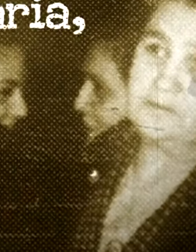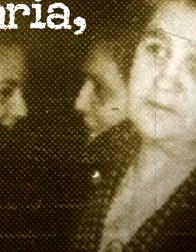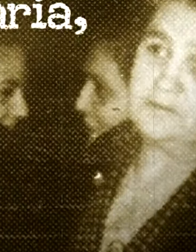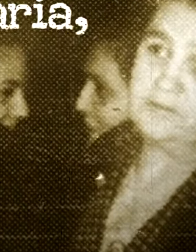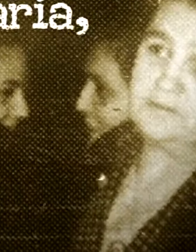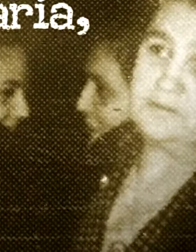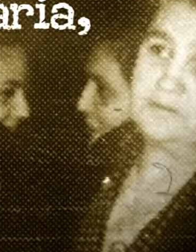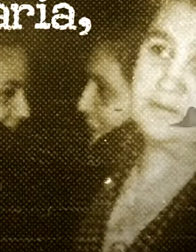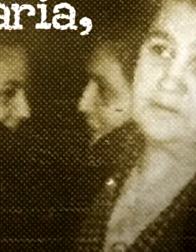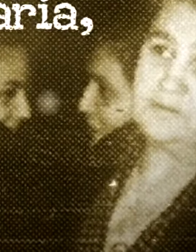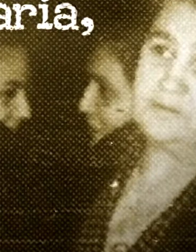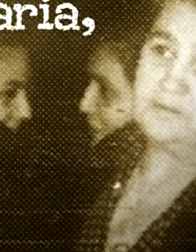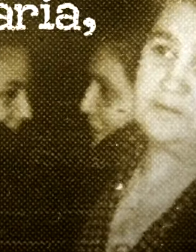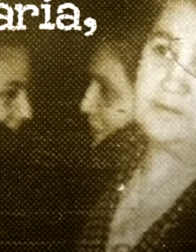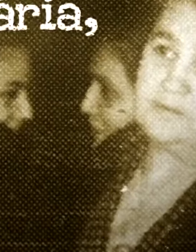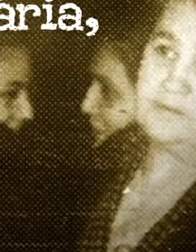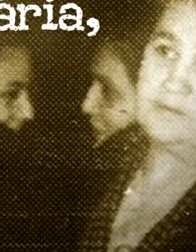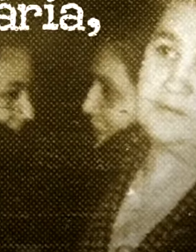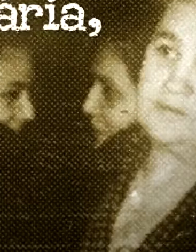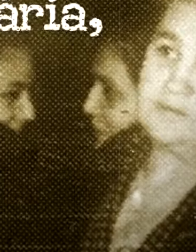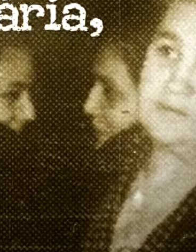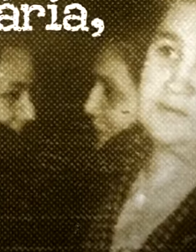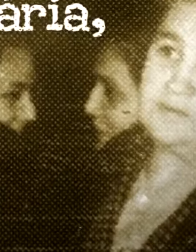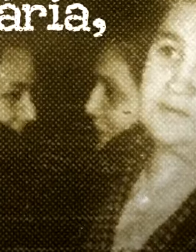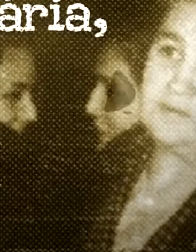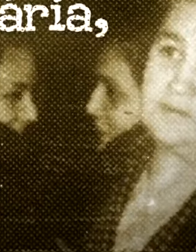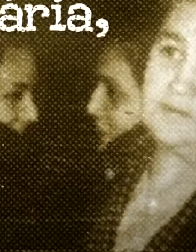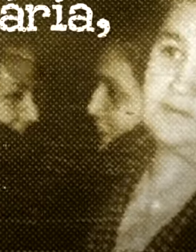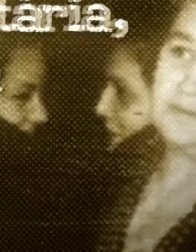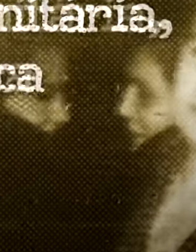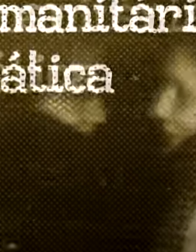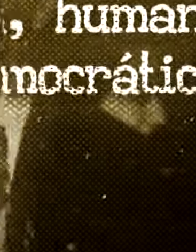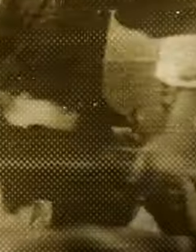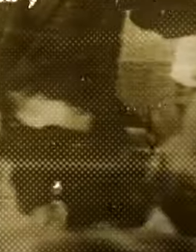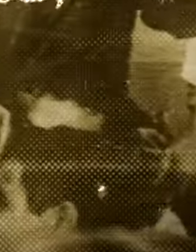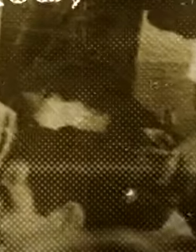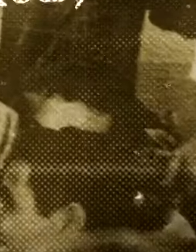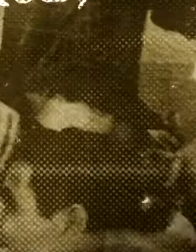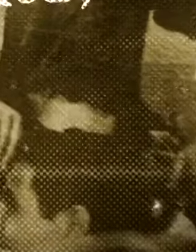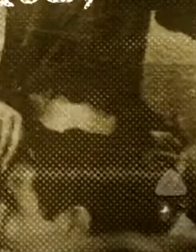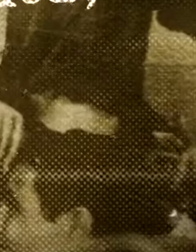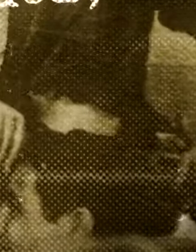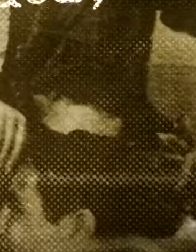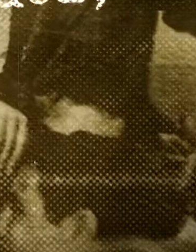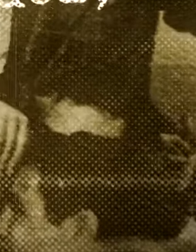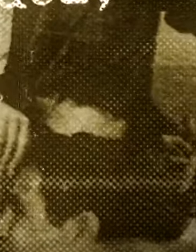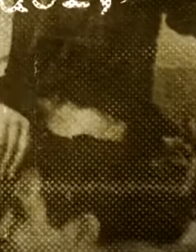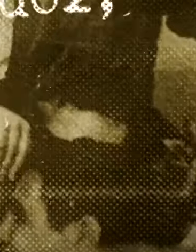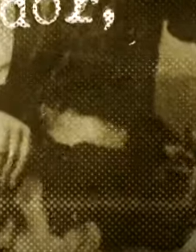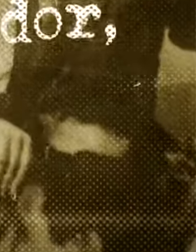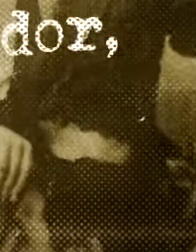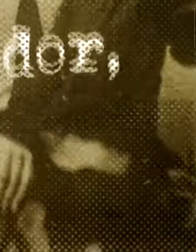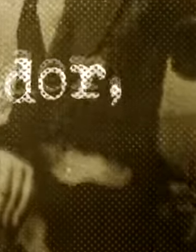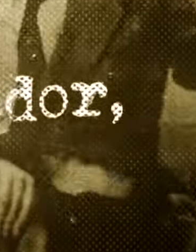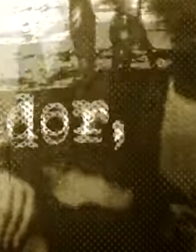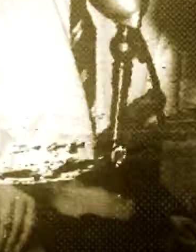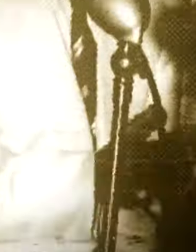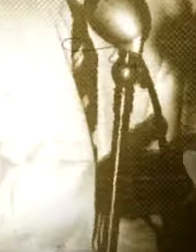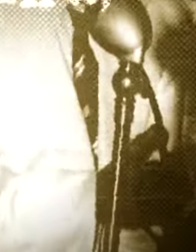Zeloso de toda uma tradição patriótica, humanitária, católica e democrática, é que me elegi